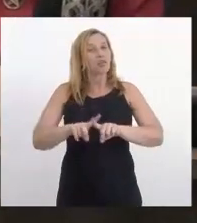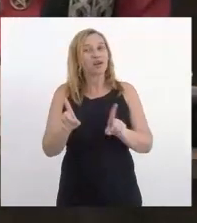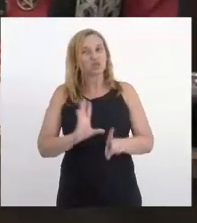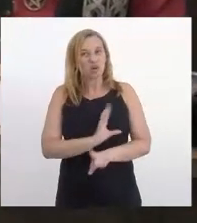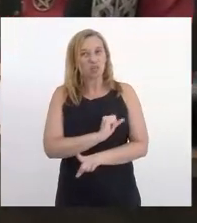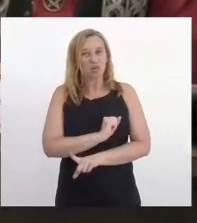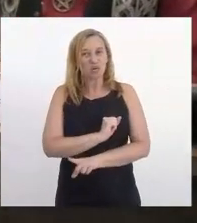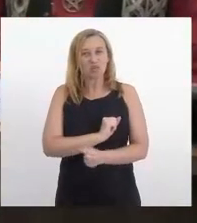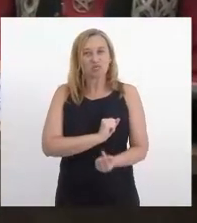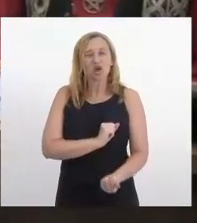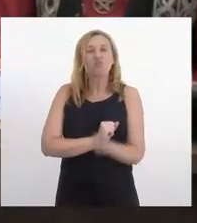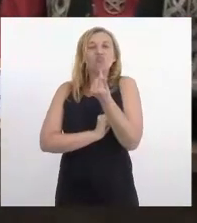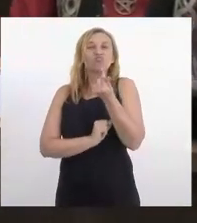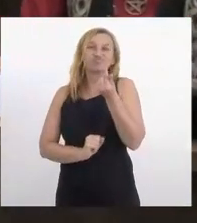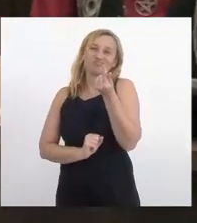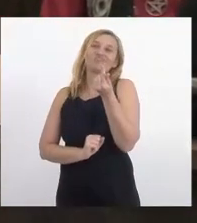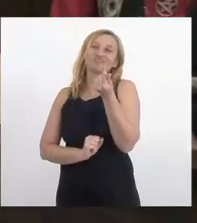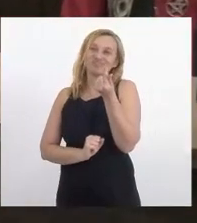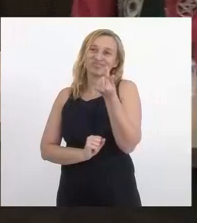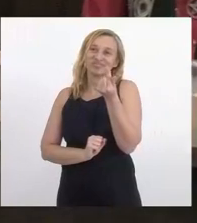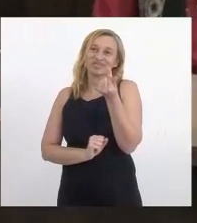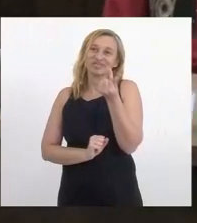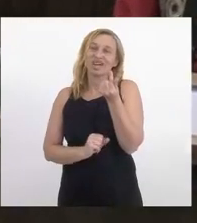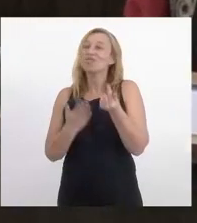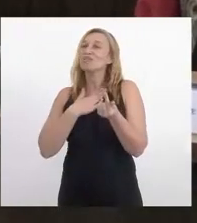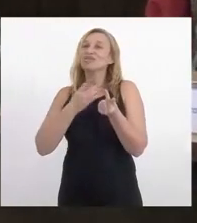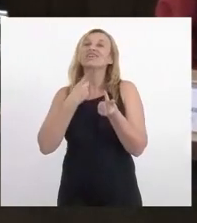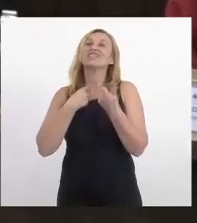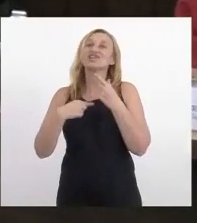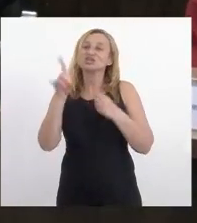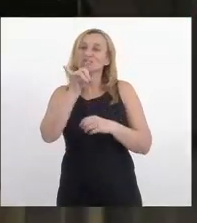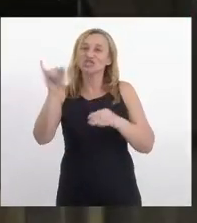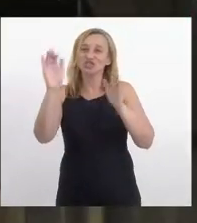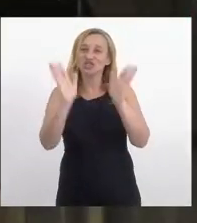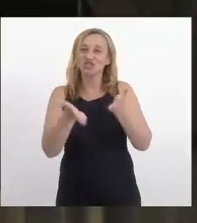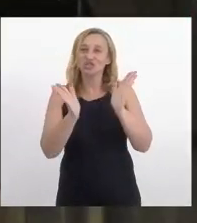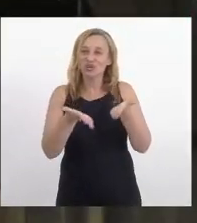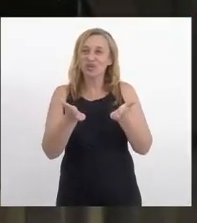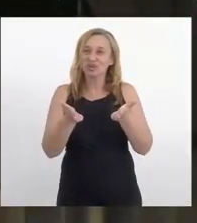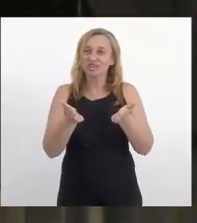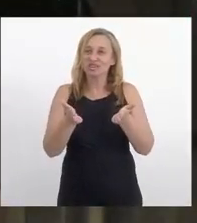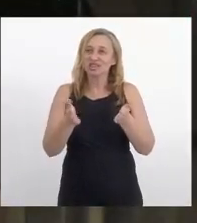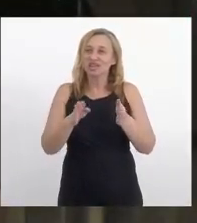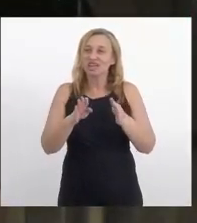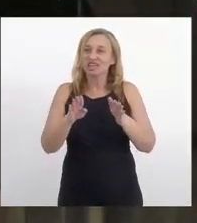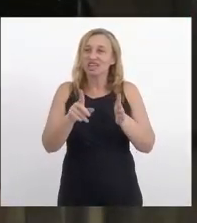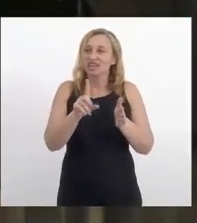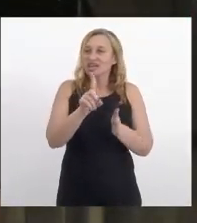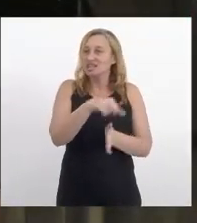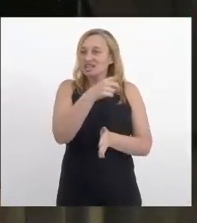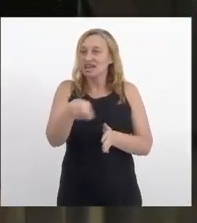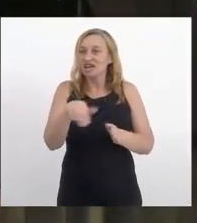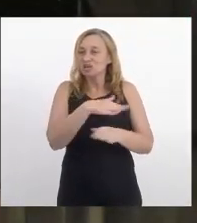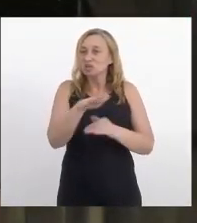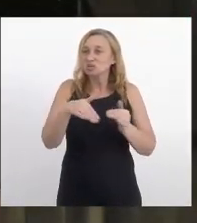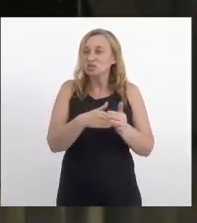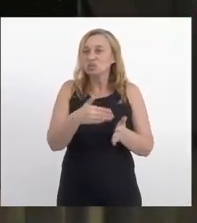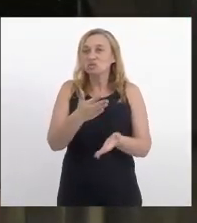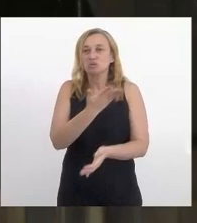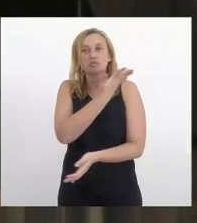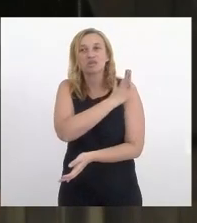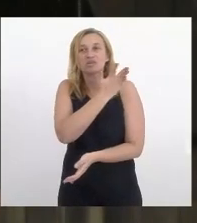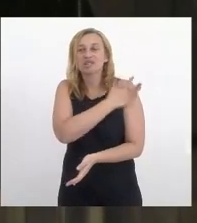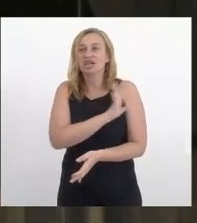amor, este é um só. Que este é meu desejo no dia de hoje. Abaixo a toda intolerância, que o amor sempre